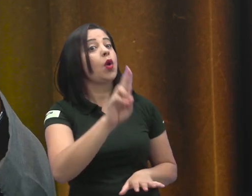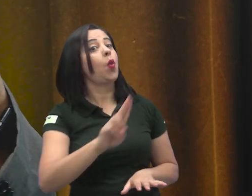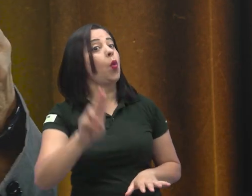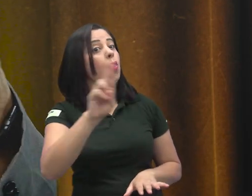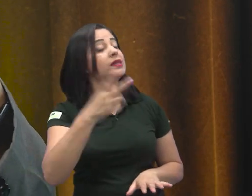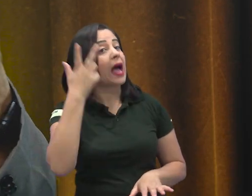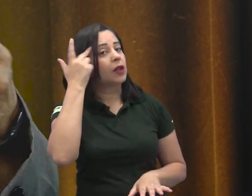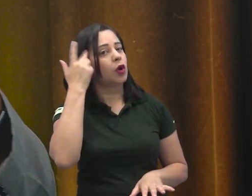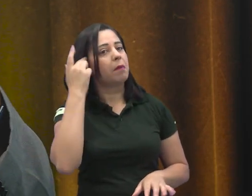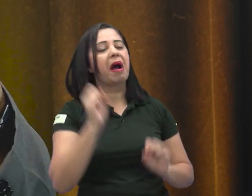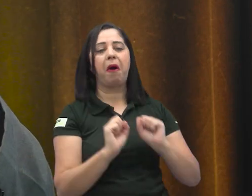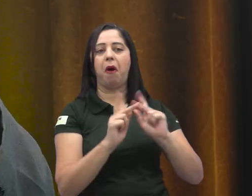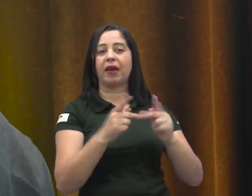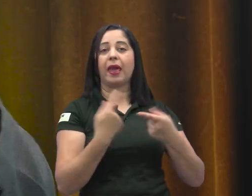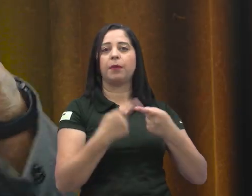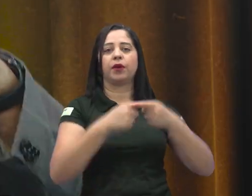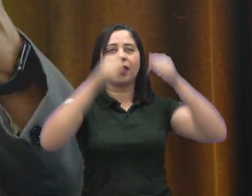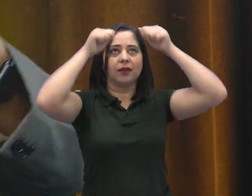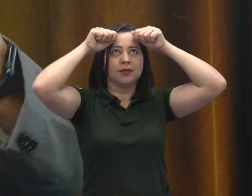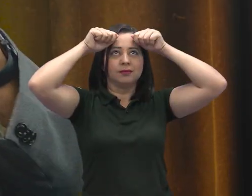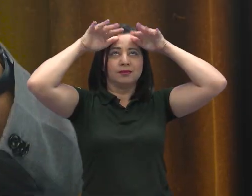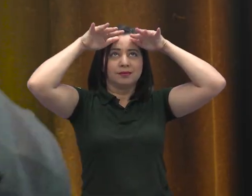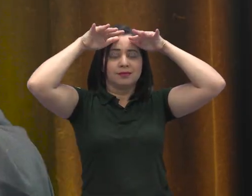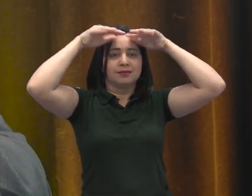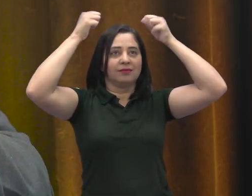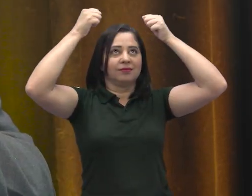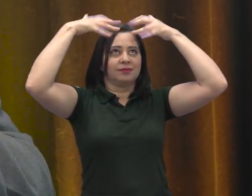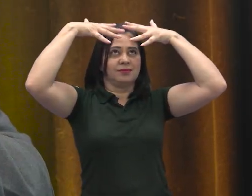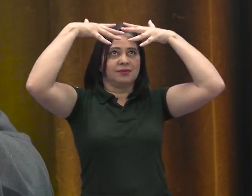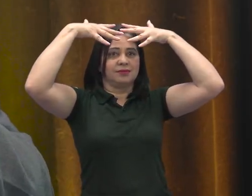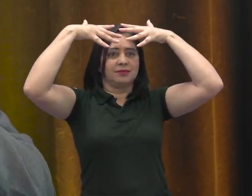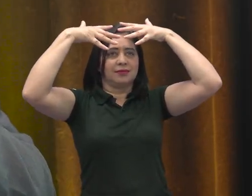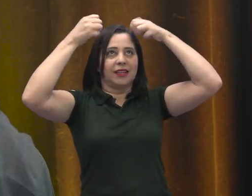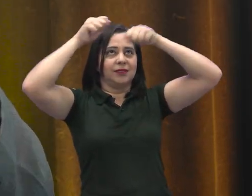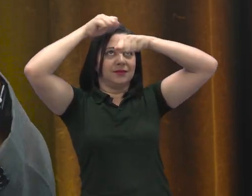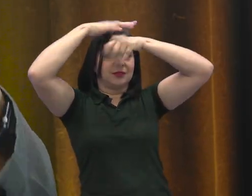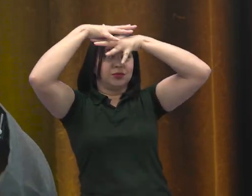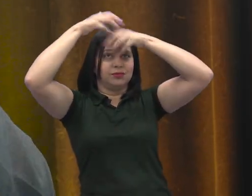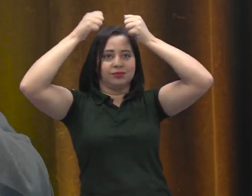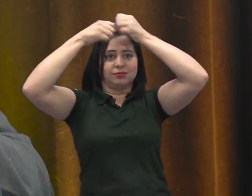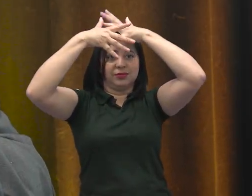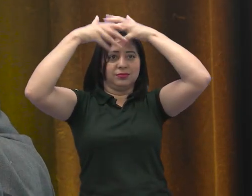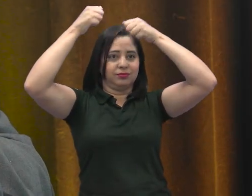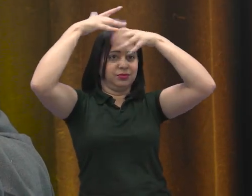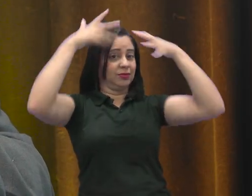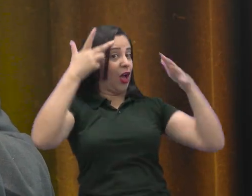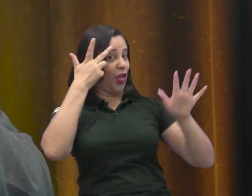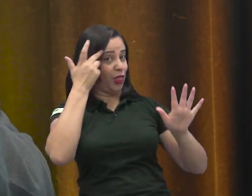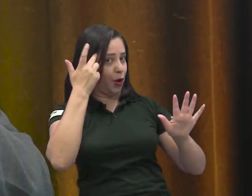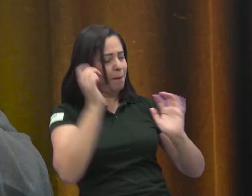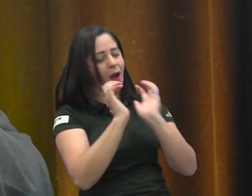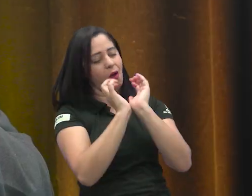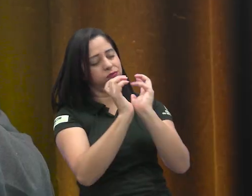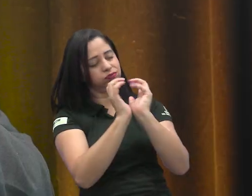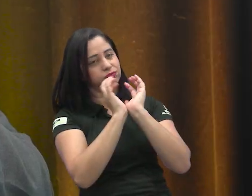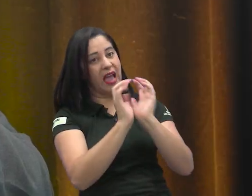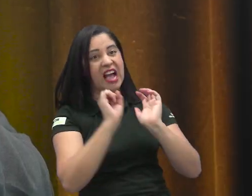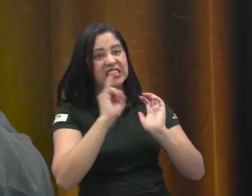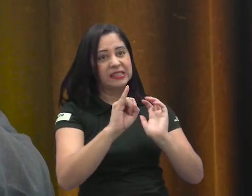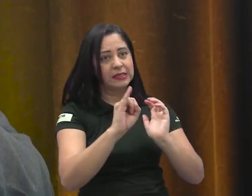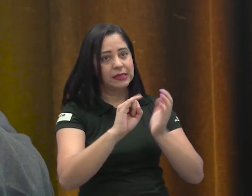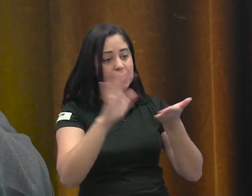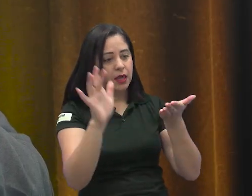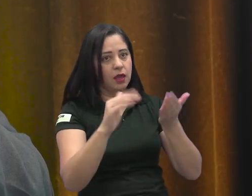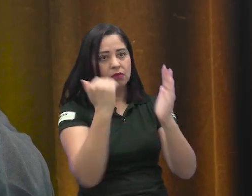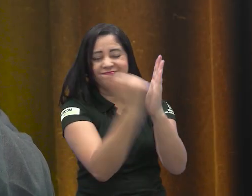seus neurônios, as suas redes neurais, o cérebro são redes, e isso ativa, sinapse ativa. Quando você